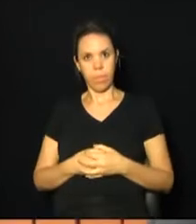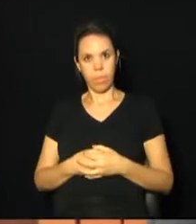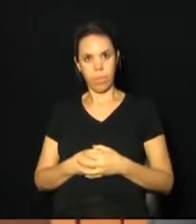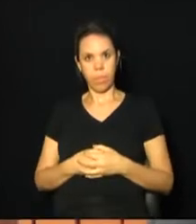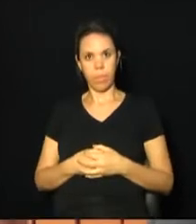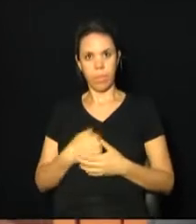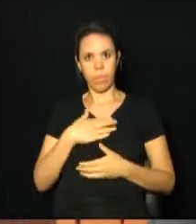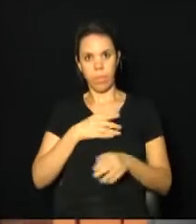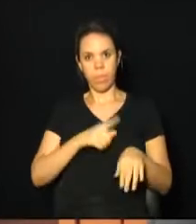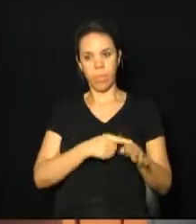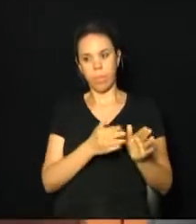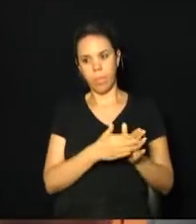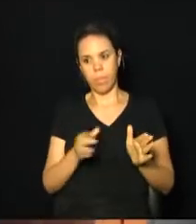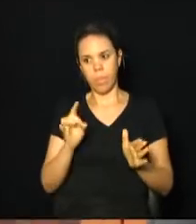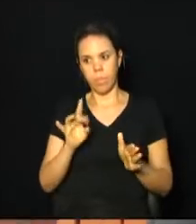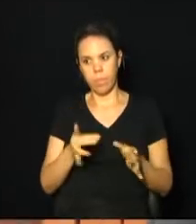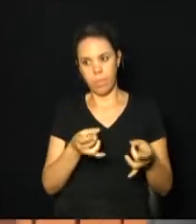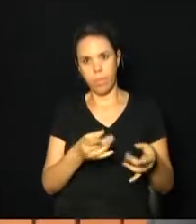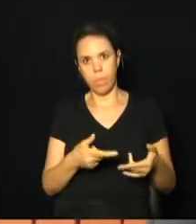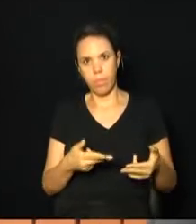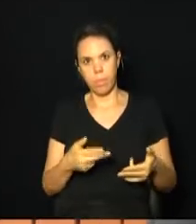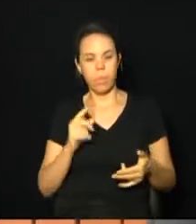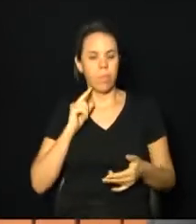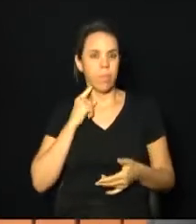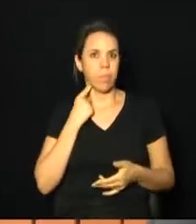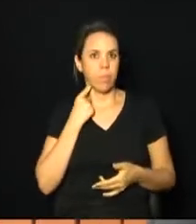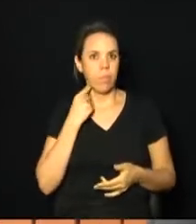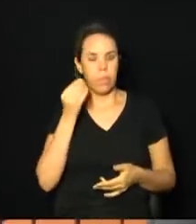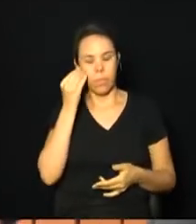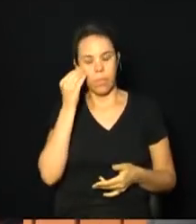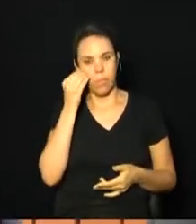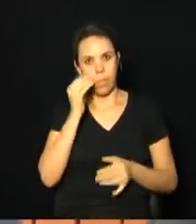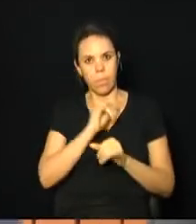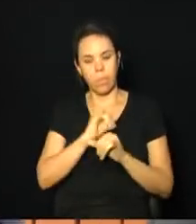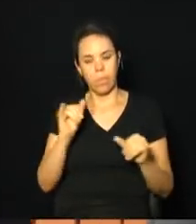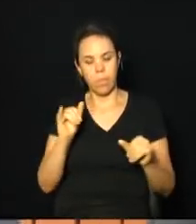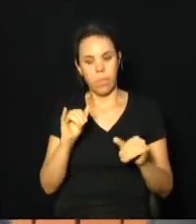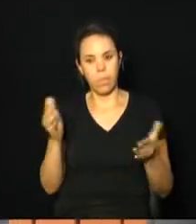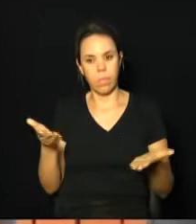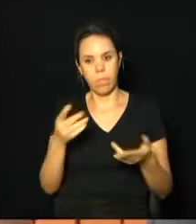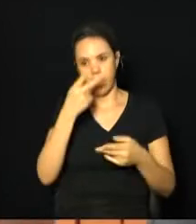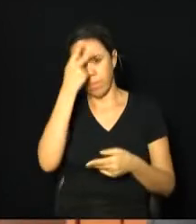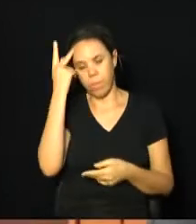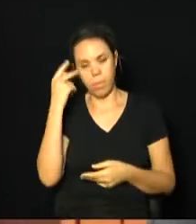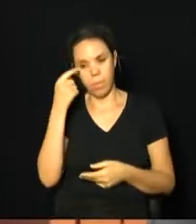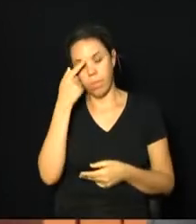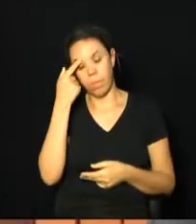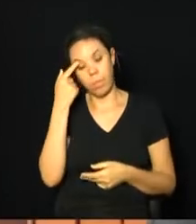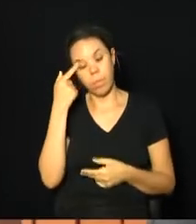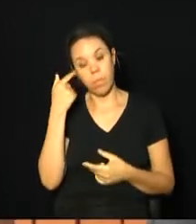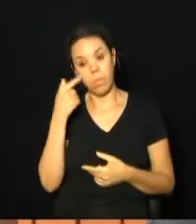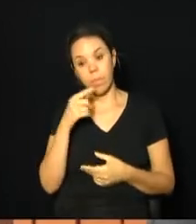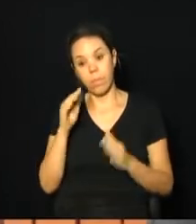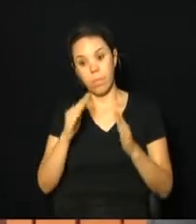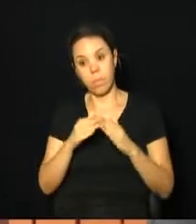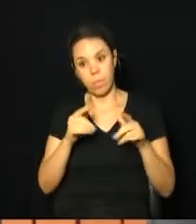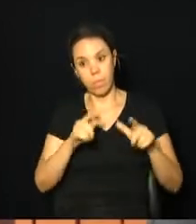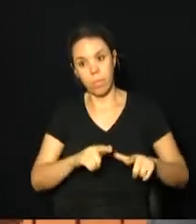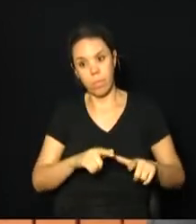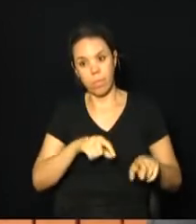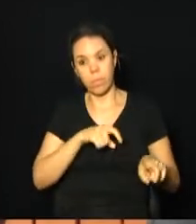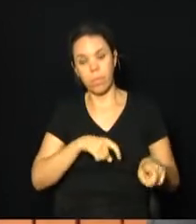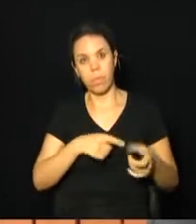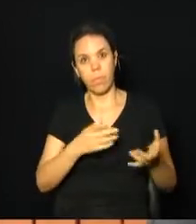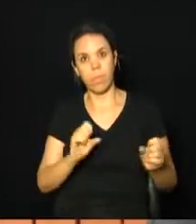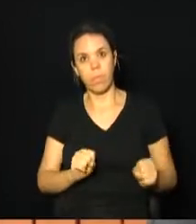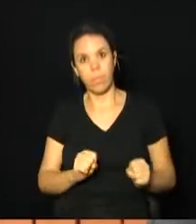curtem lá o tempo deles lá, deixam até o lixo, que eu já tentei até convencer alguns como ele mora na área